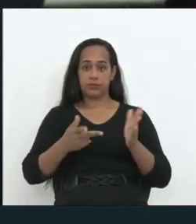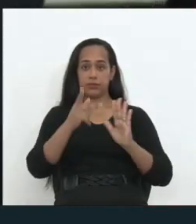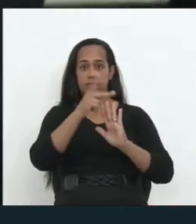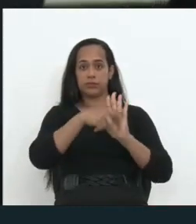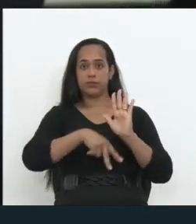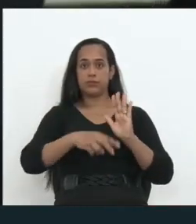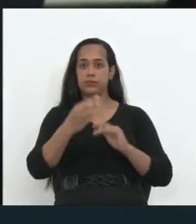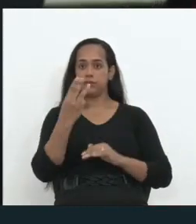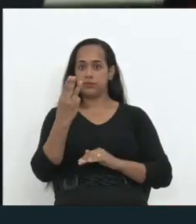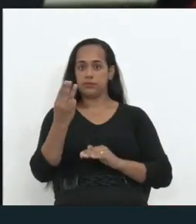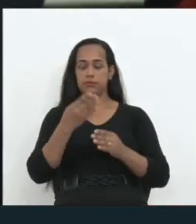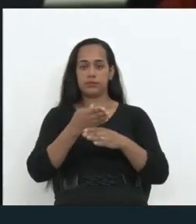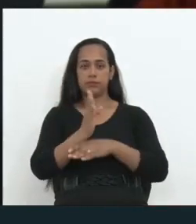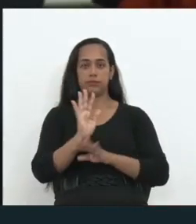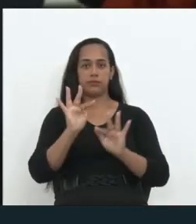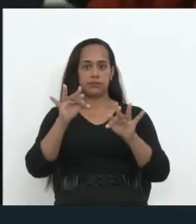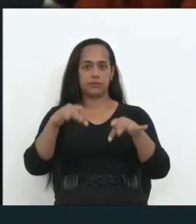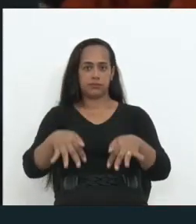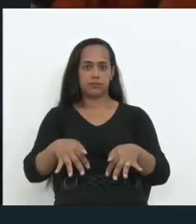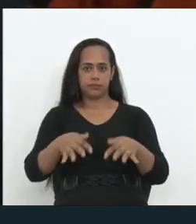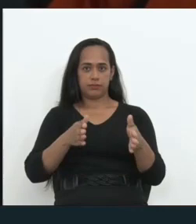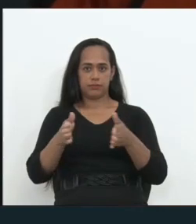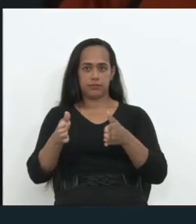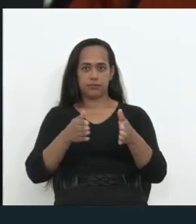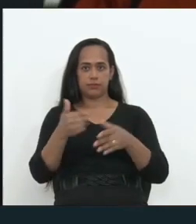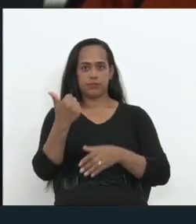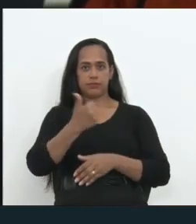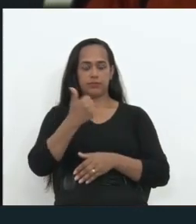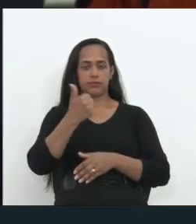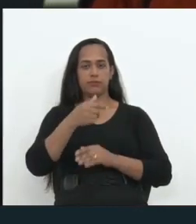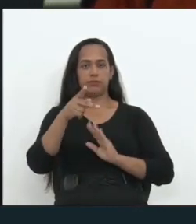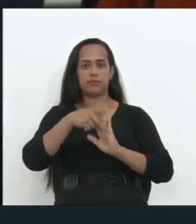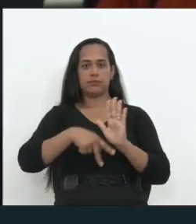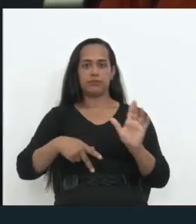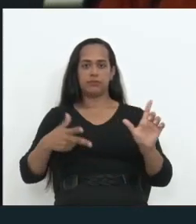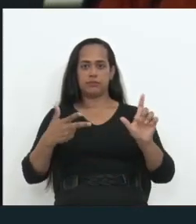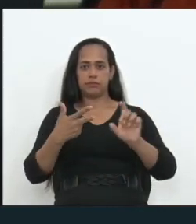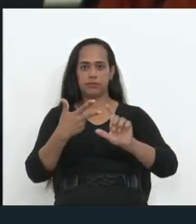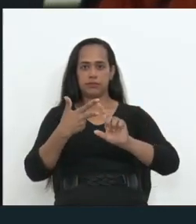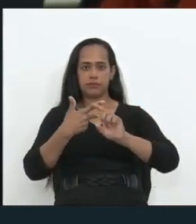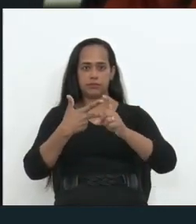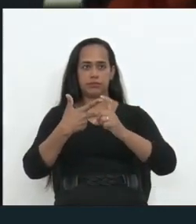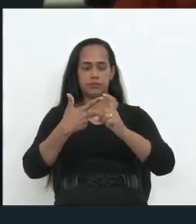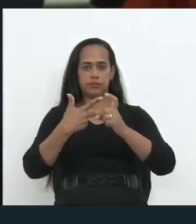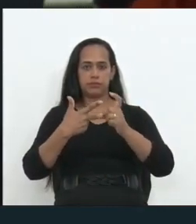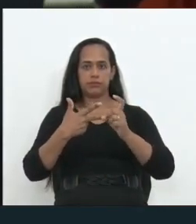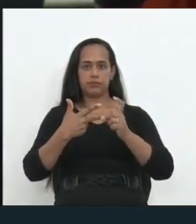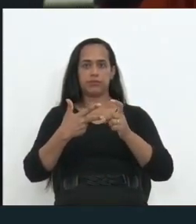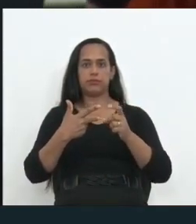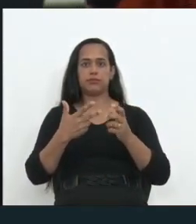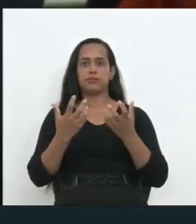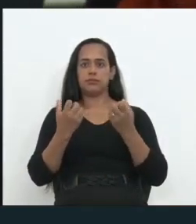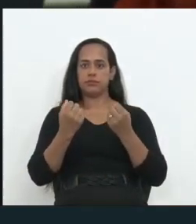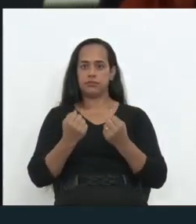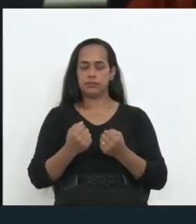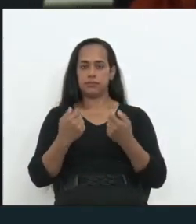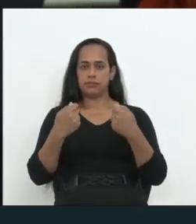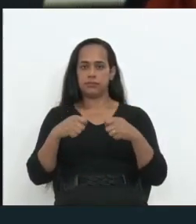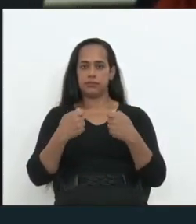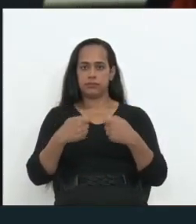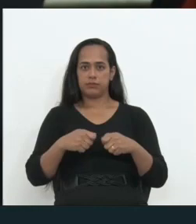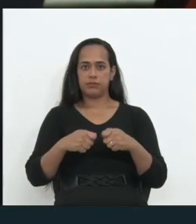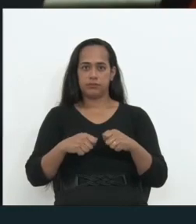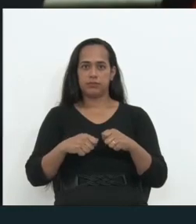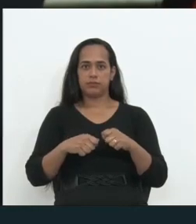aprovados até a fase final. O primeiro deles foi um projeto do Executivo que adota as providências necessárias para concretizar a